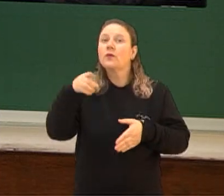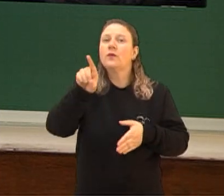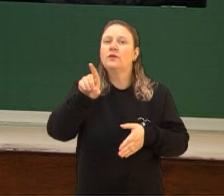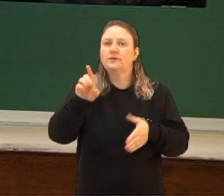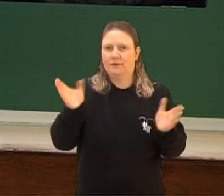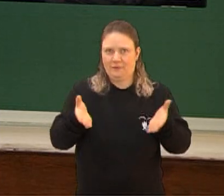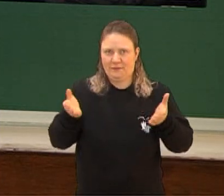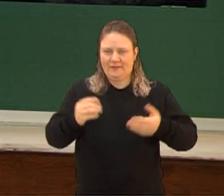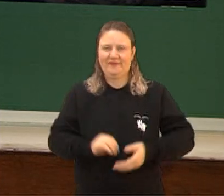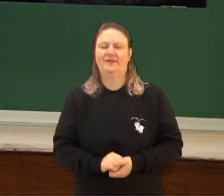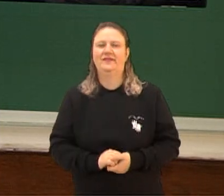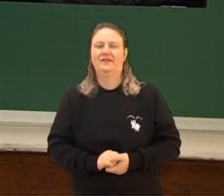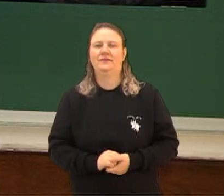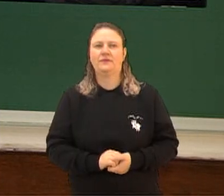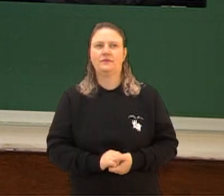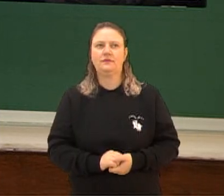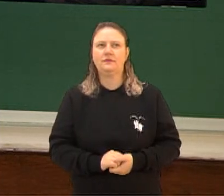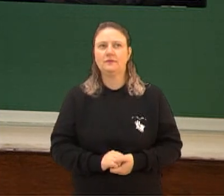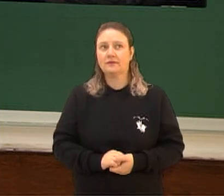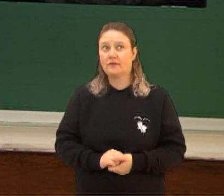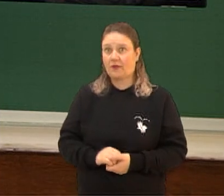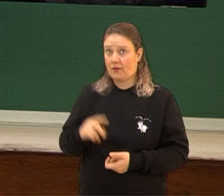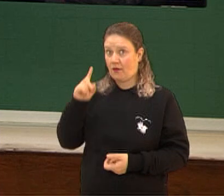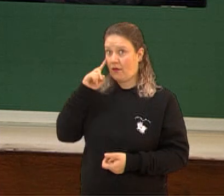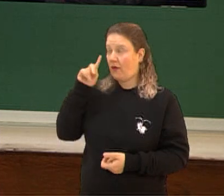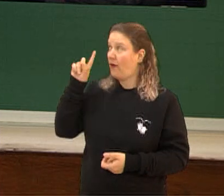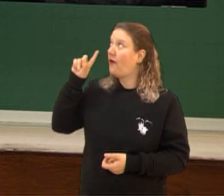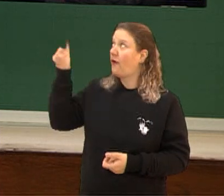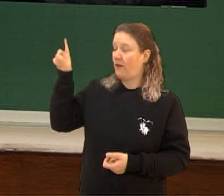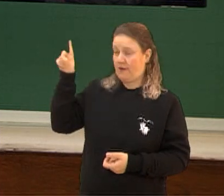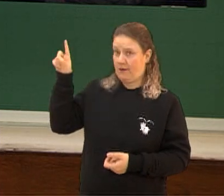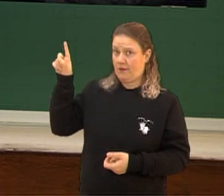hoje? Ó, olha de onde é